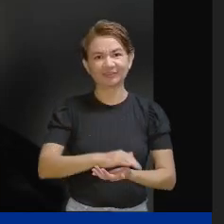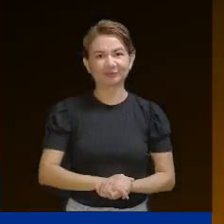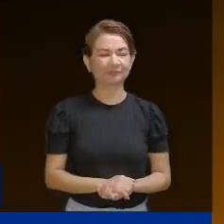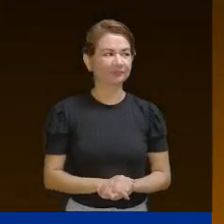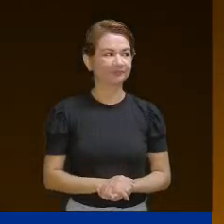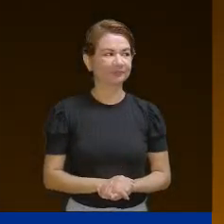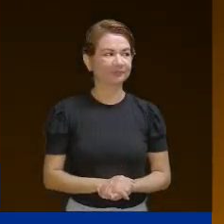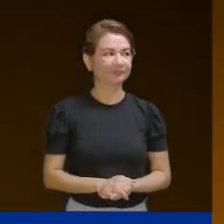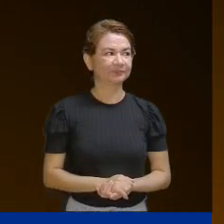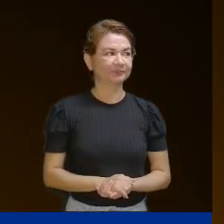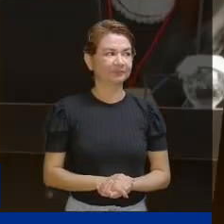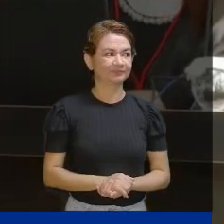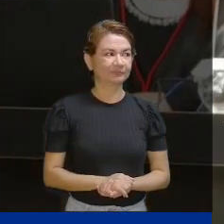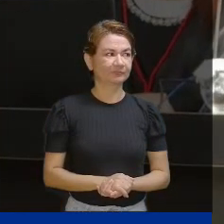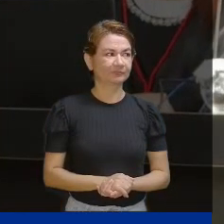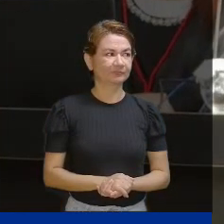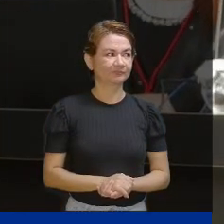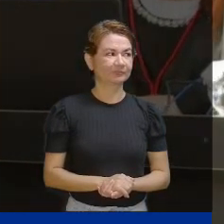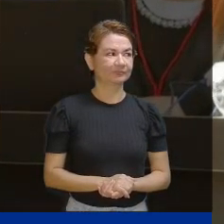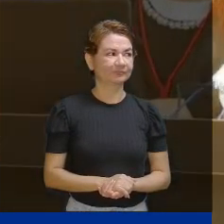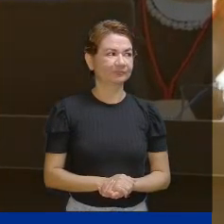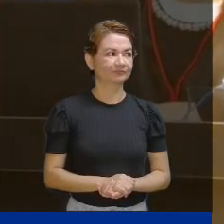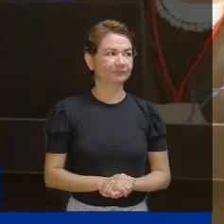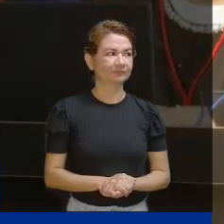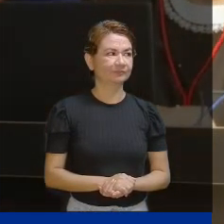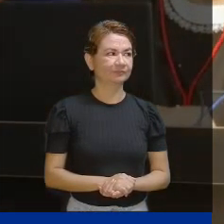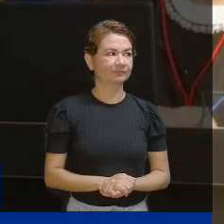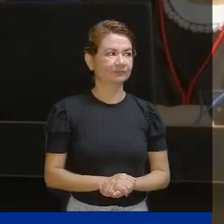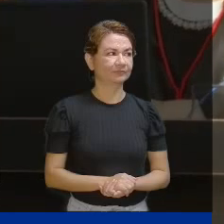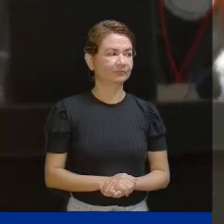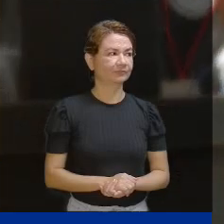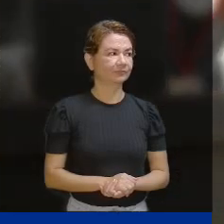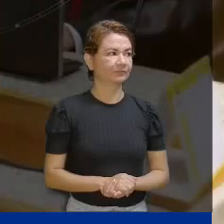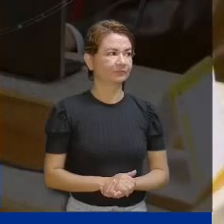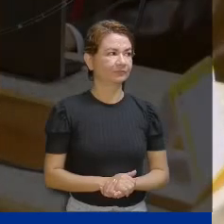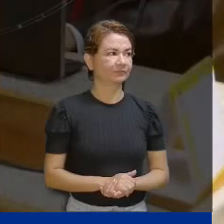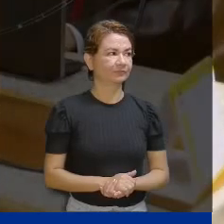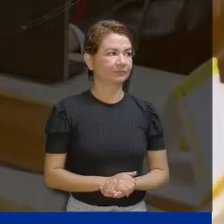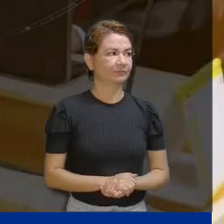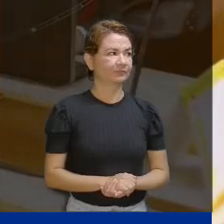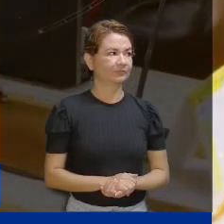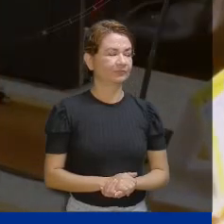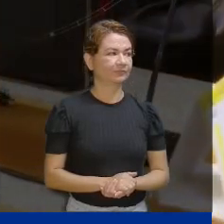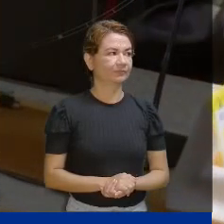Obrigado. Recording stopped. Boa tarde. Boa tarde.